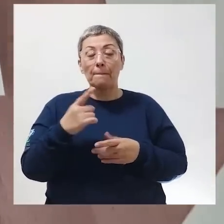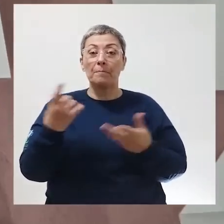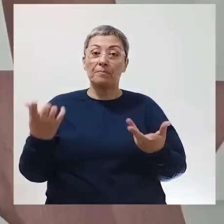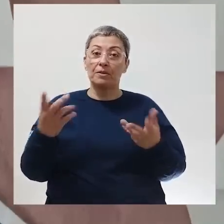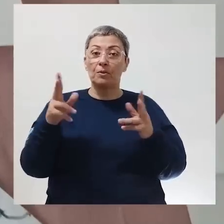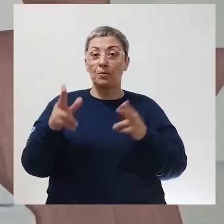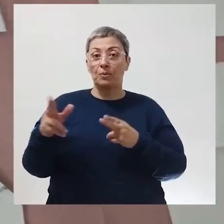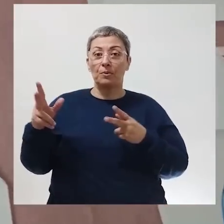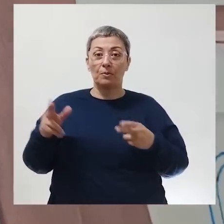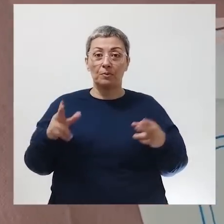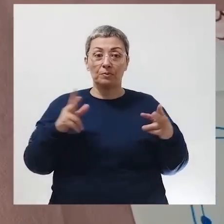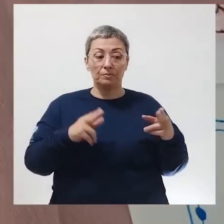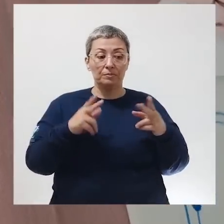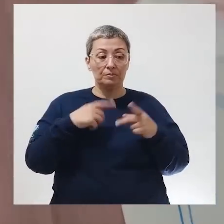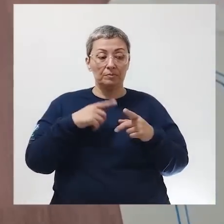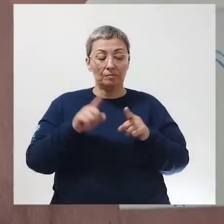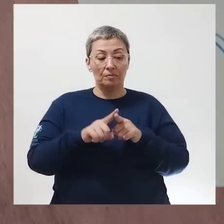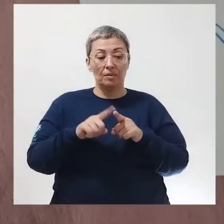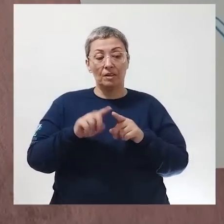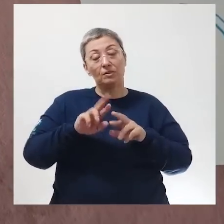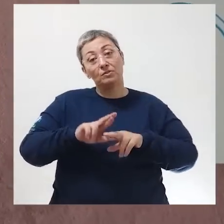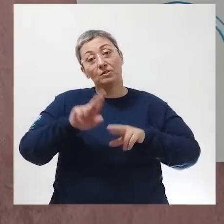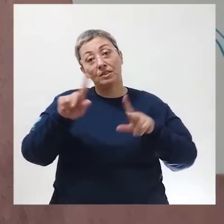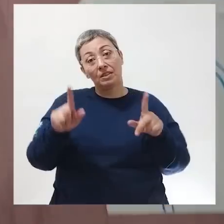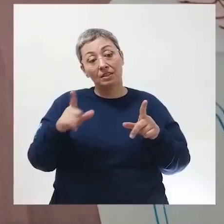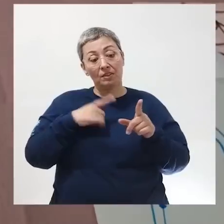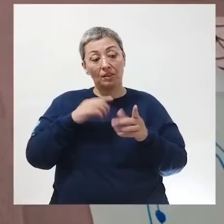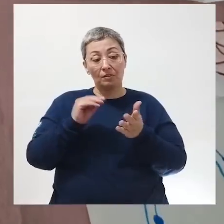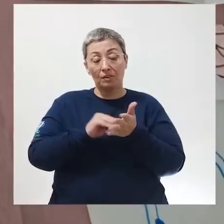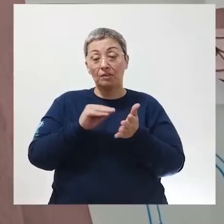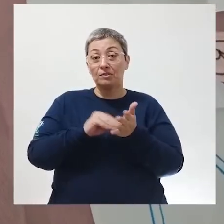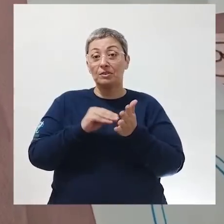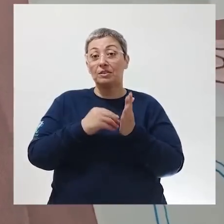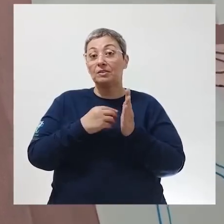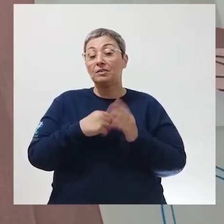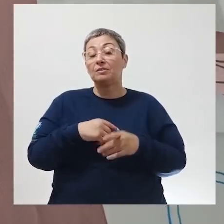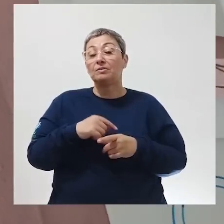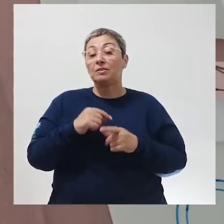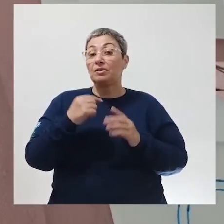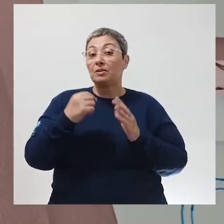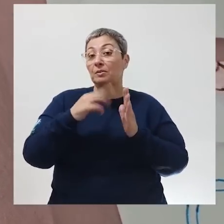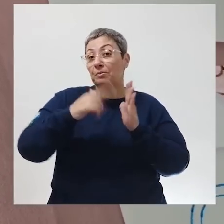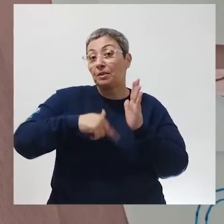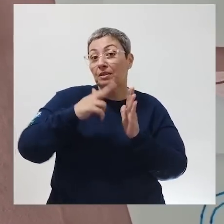tá vendo? Tá igualzinho, olha. A única diferença é que aqui falta